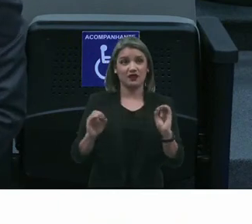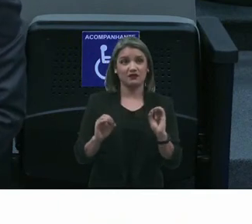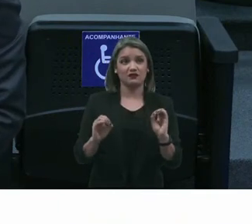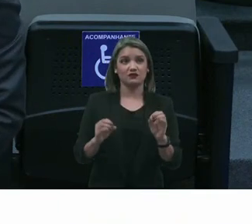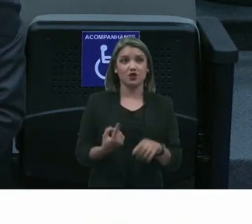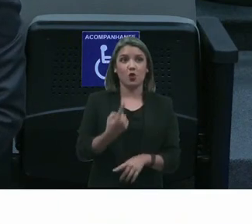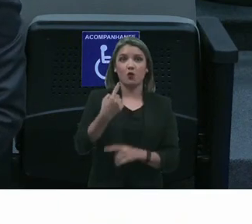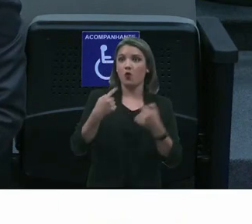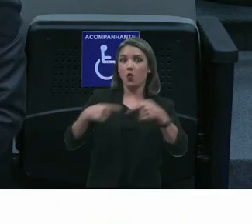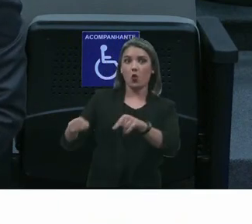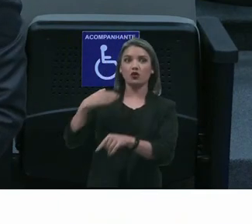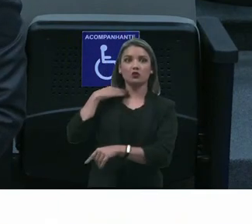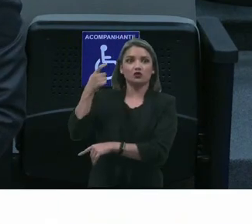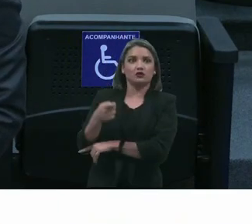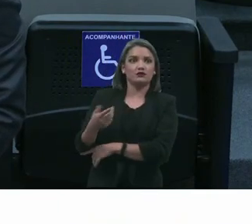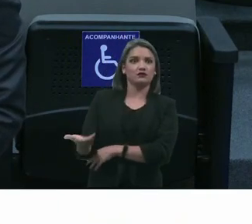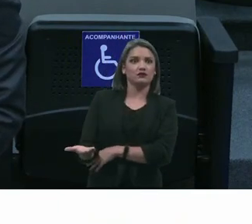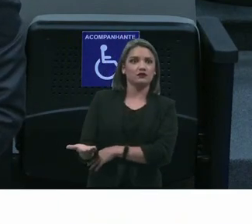juiz.